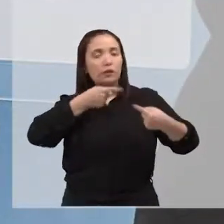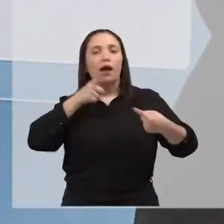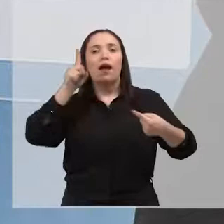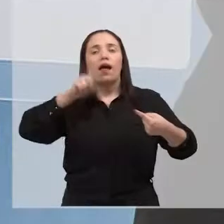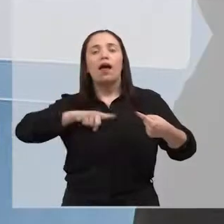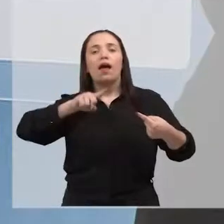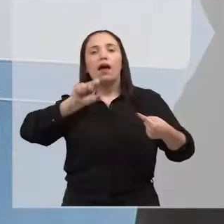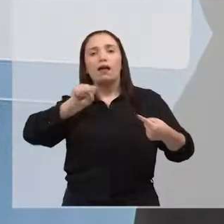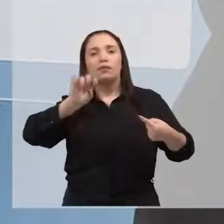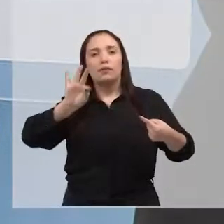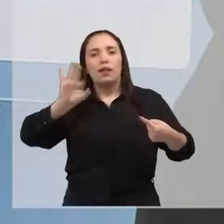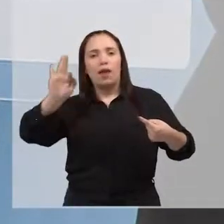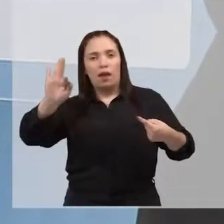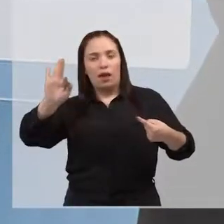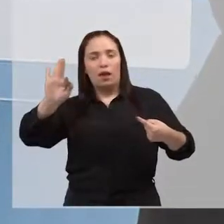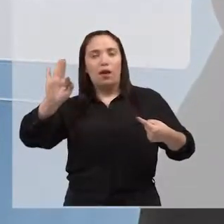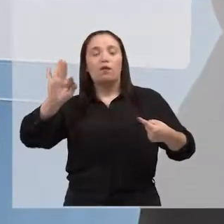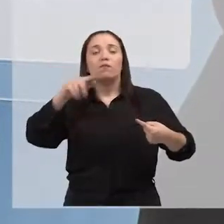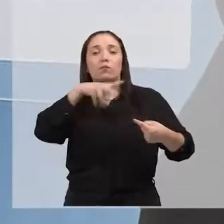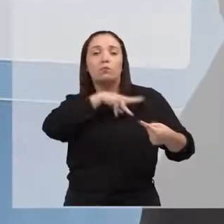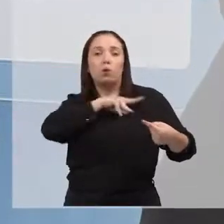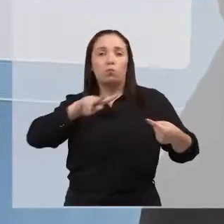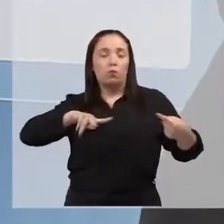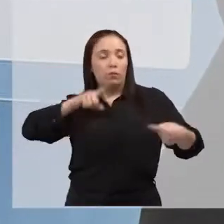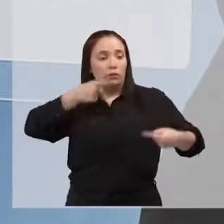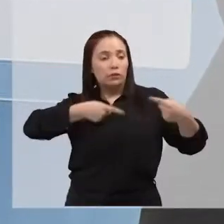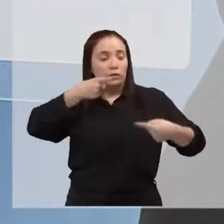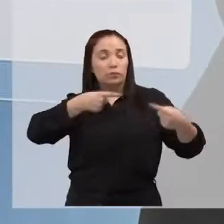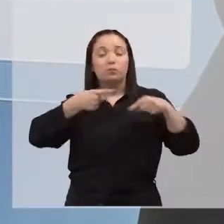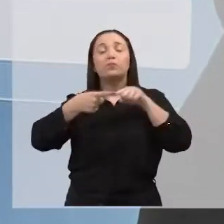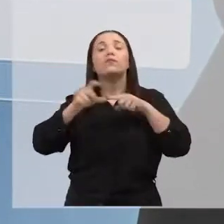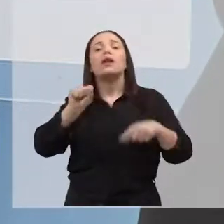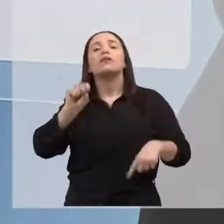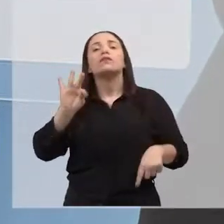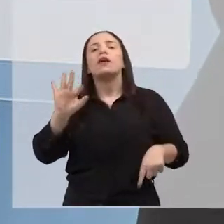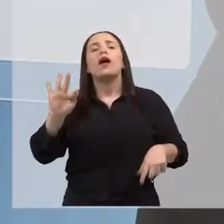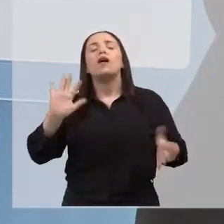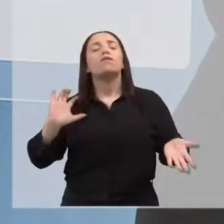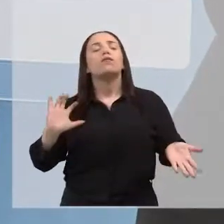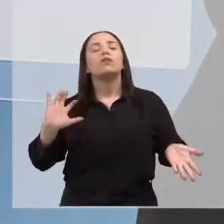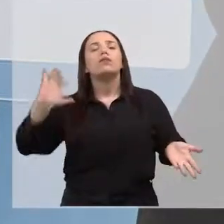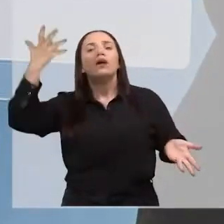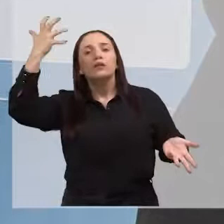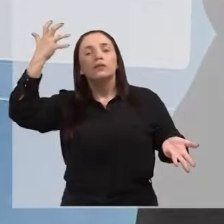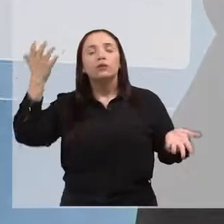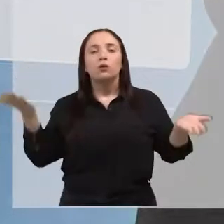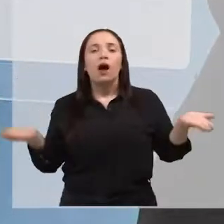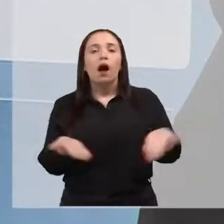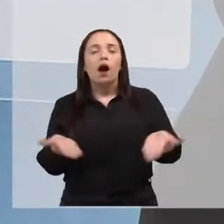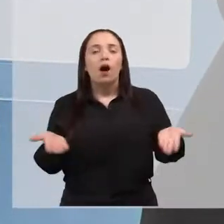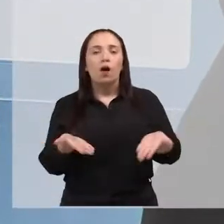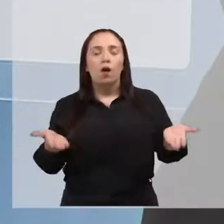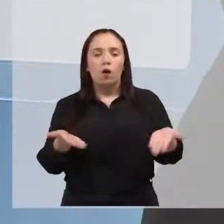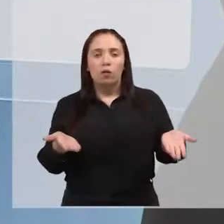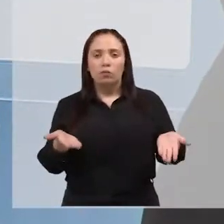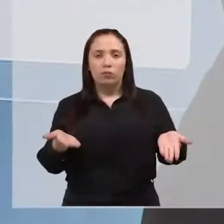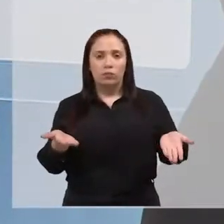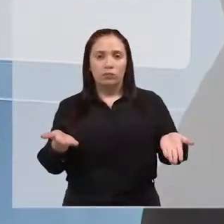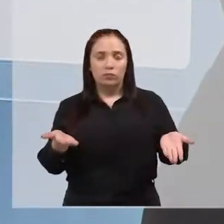Tribunal Federal. Por quê? Porque o Supremo Tribunal Federal tomou a decisão essa semana que não era para ter sido tomado por